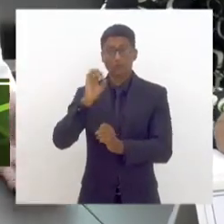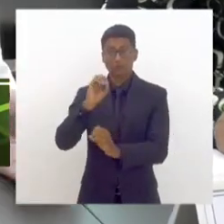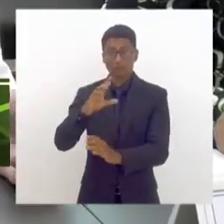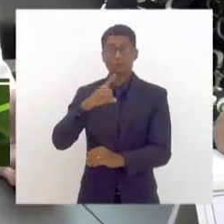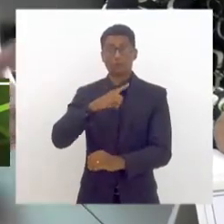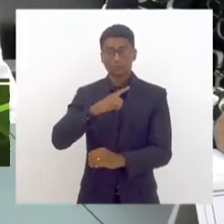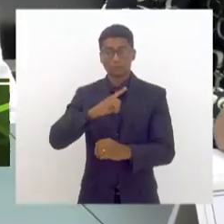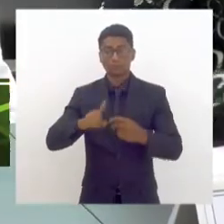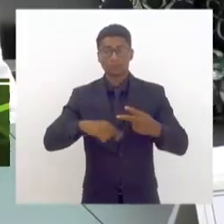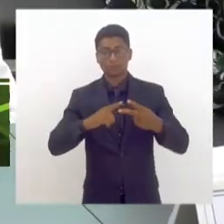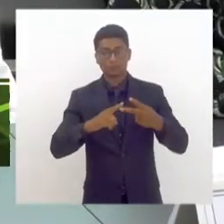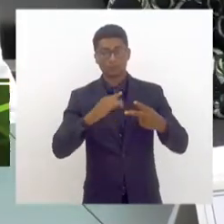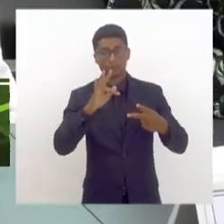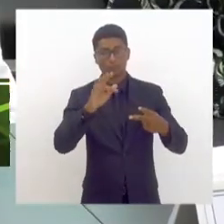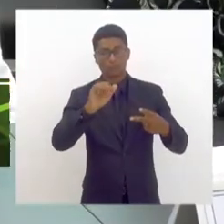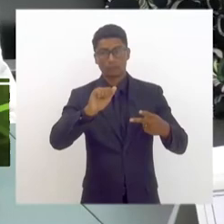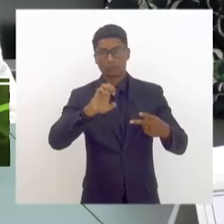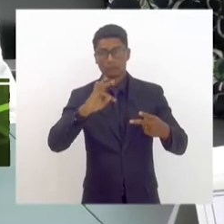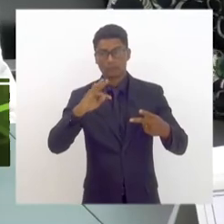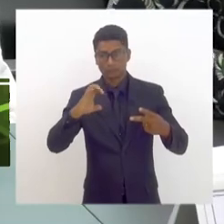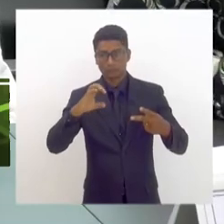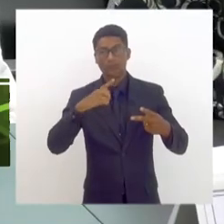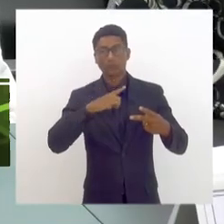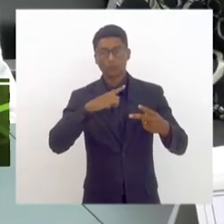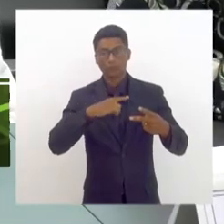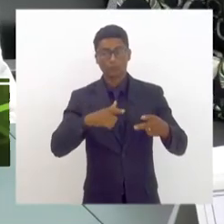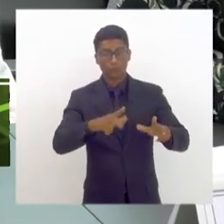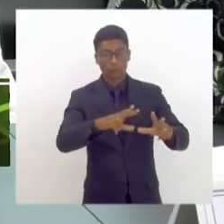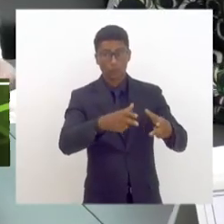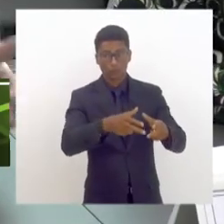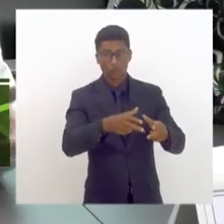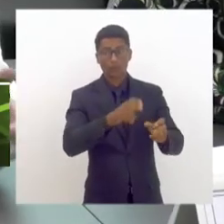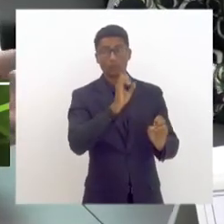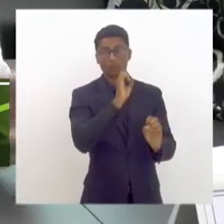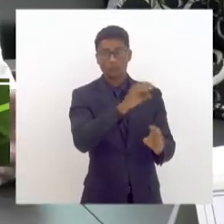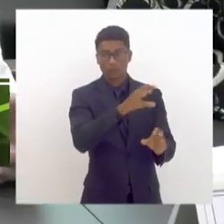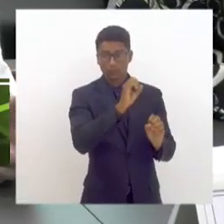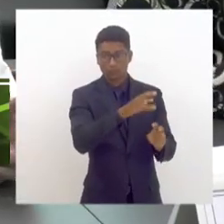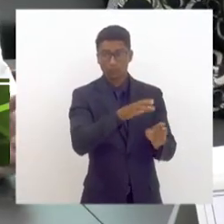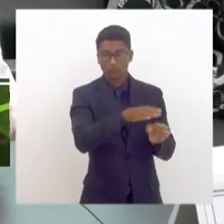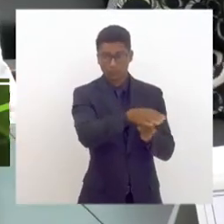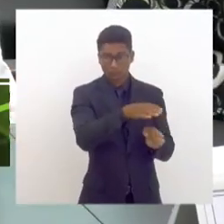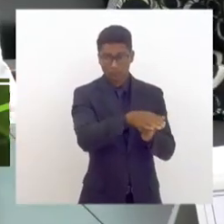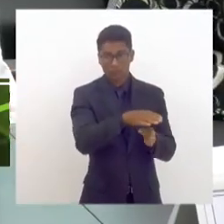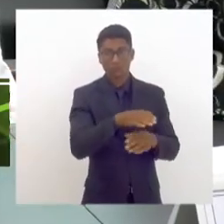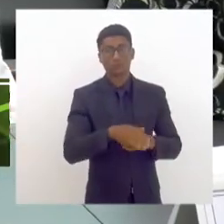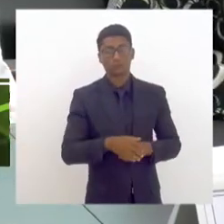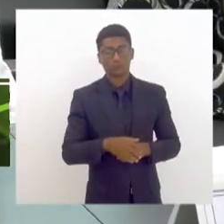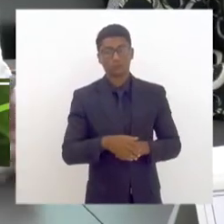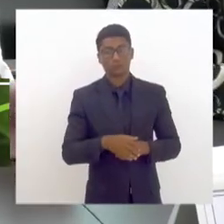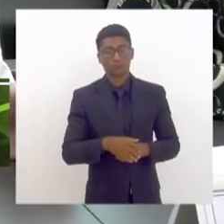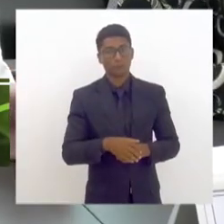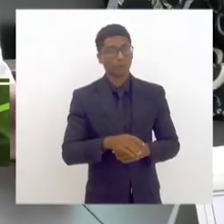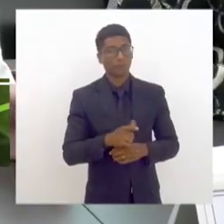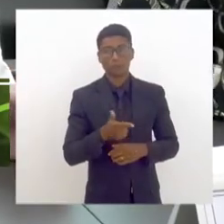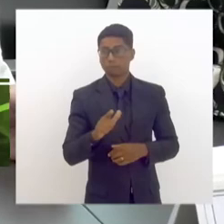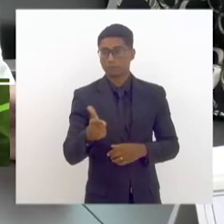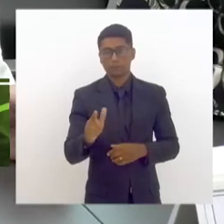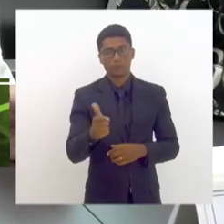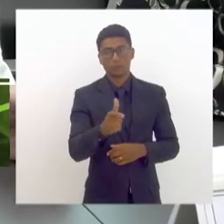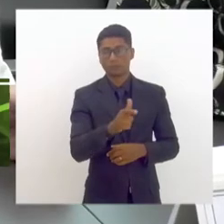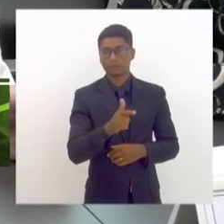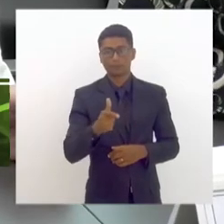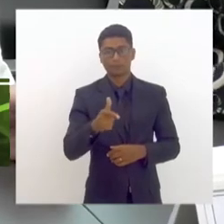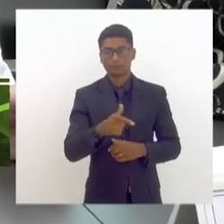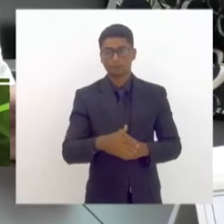FAECTEC tem o seu, o Conselho Estadual de Educação mesmo, datando como órgão de Estado desde 2014, não possui